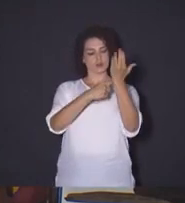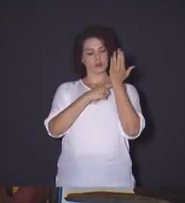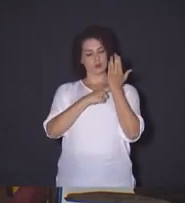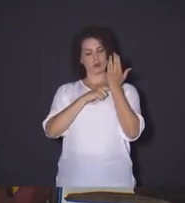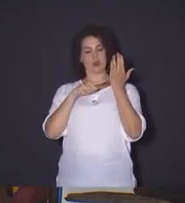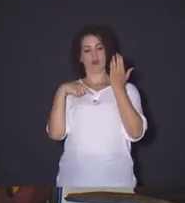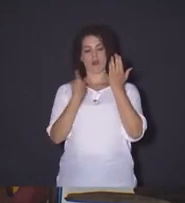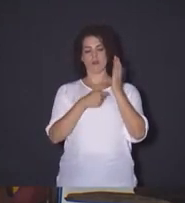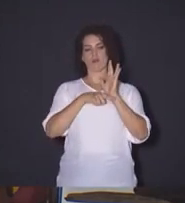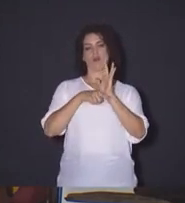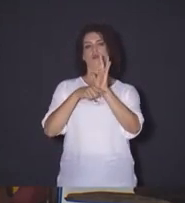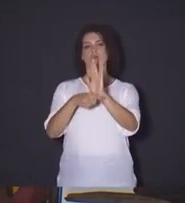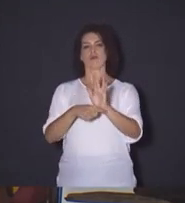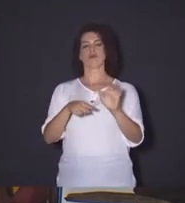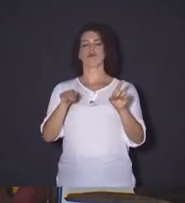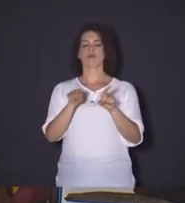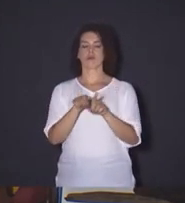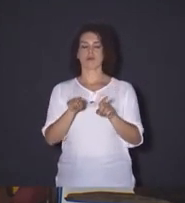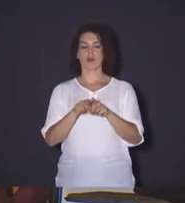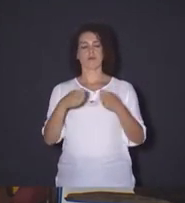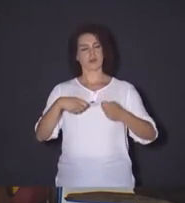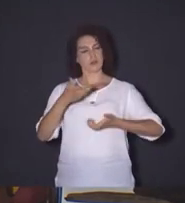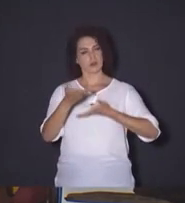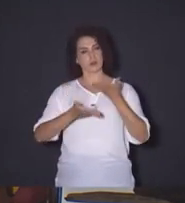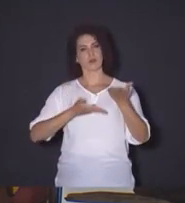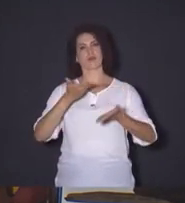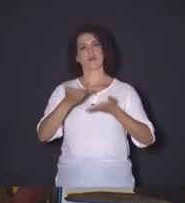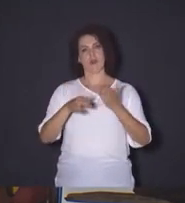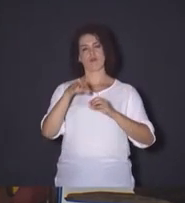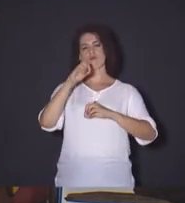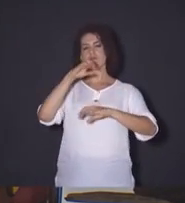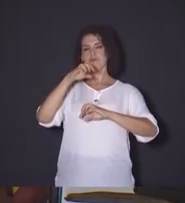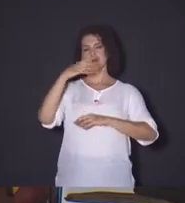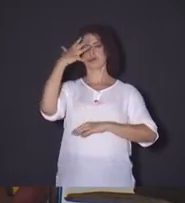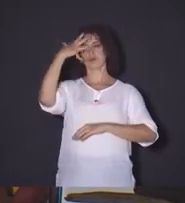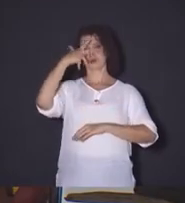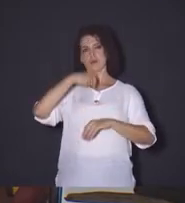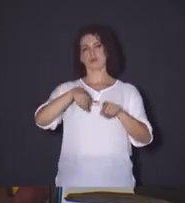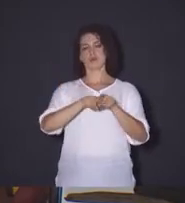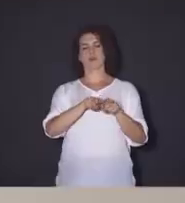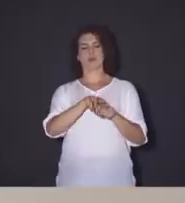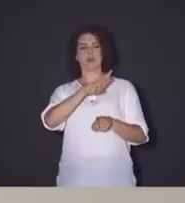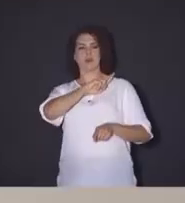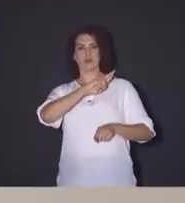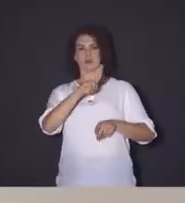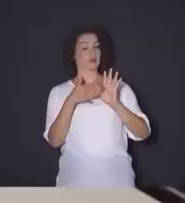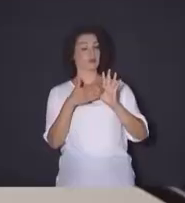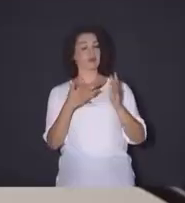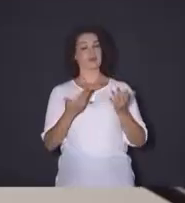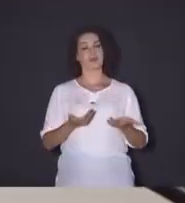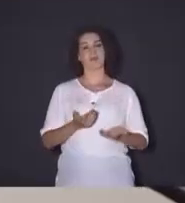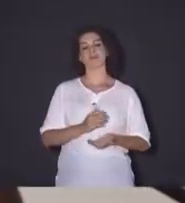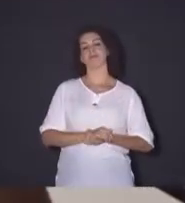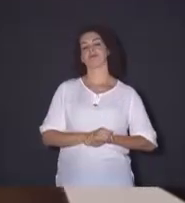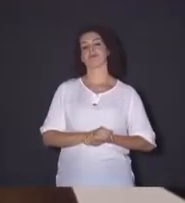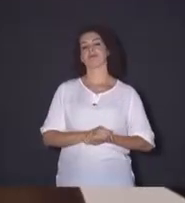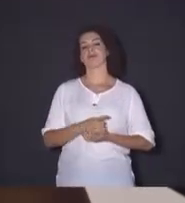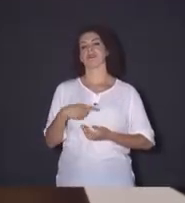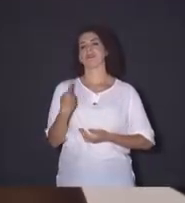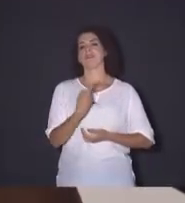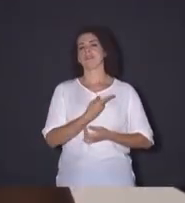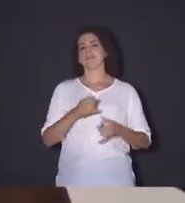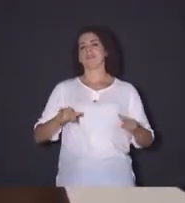auto destruindo é então é o ensinamento muito bonito também da religião do candomblé que eu sou admirador a gente vem sofrendo